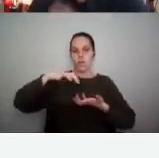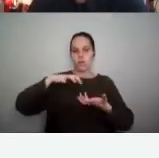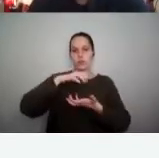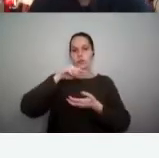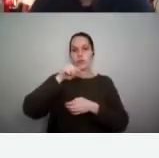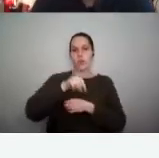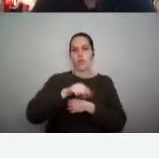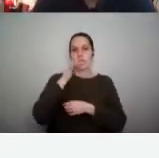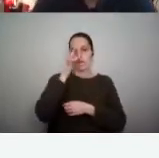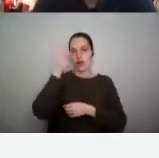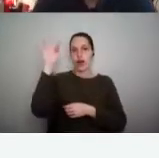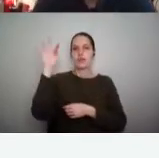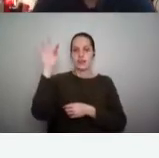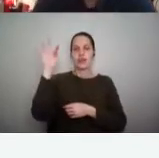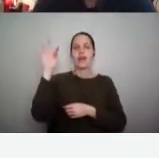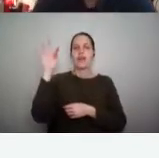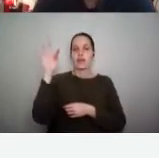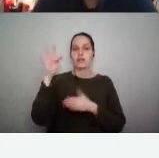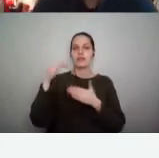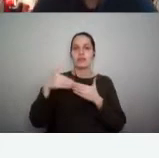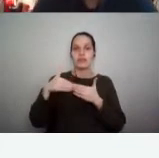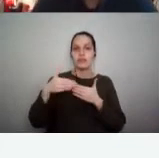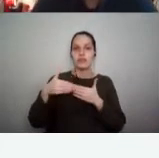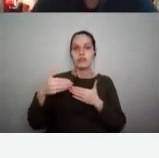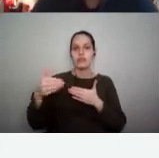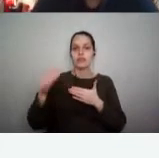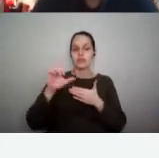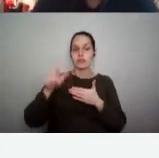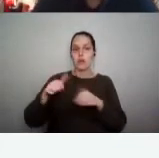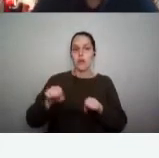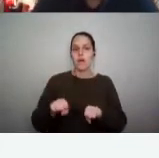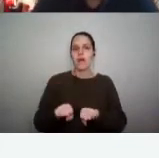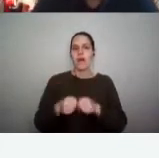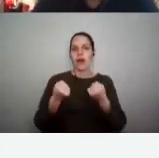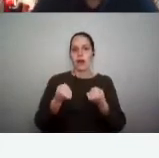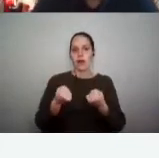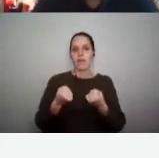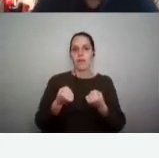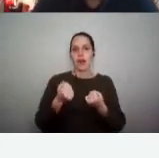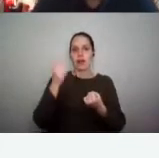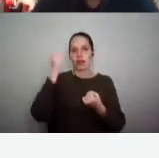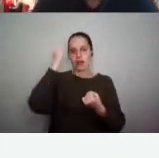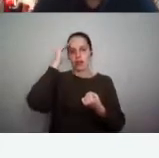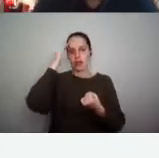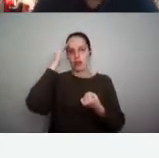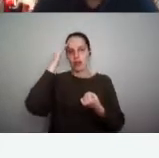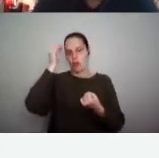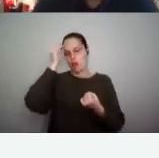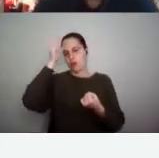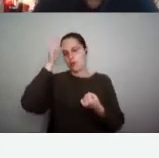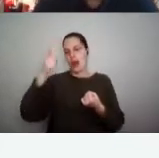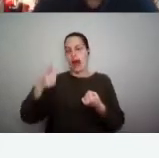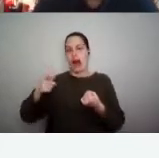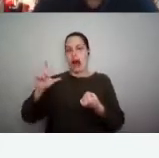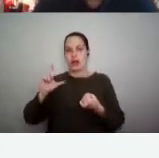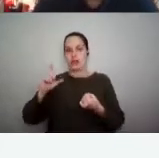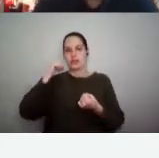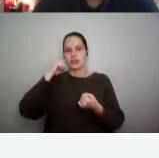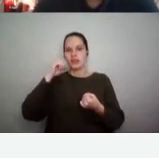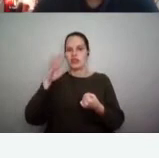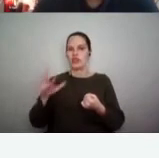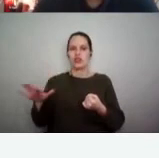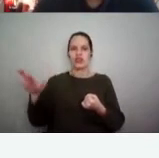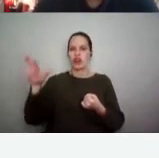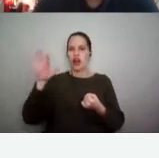faz toda uma ruptura com a compreensão de conhecimento anterior, muito baseada no senso comum e na